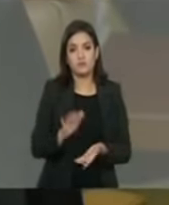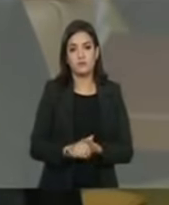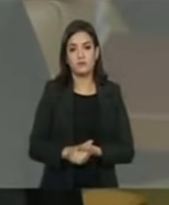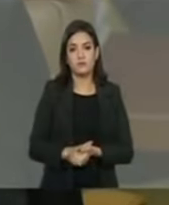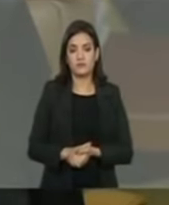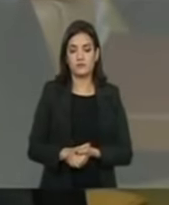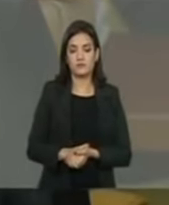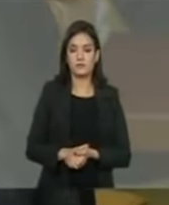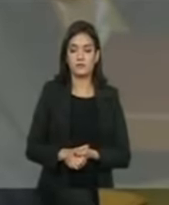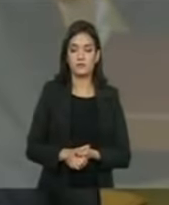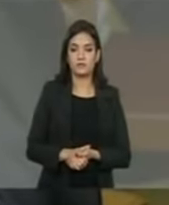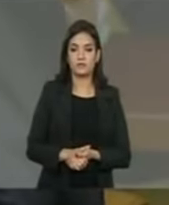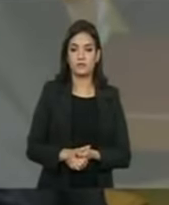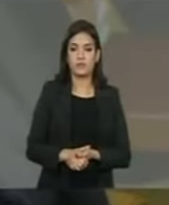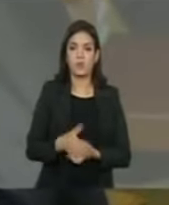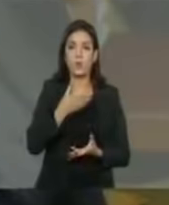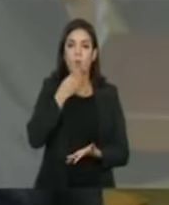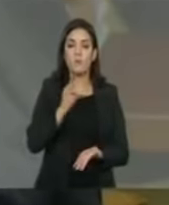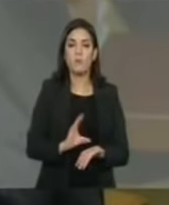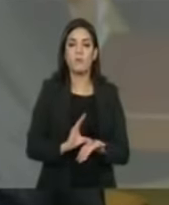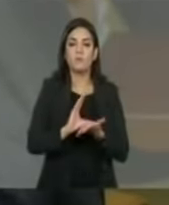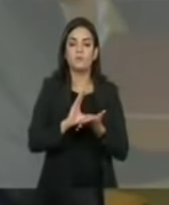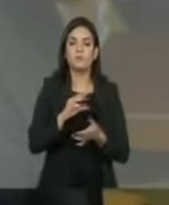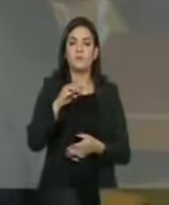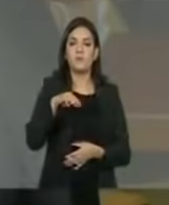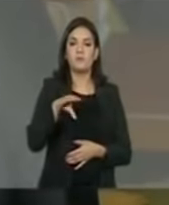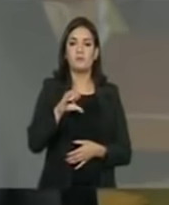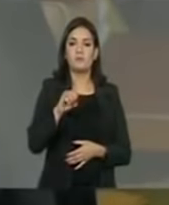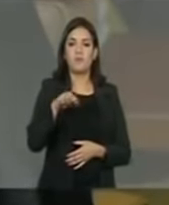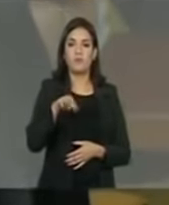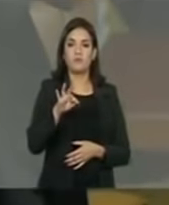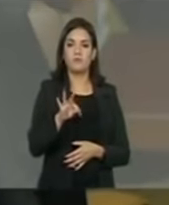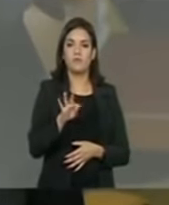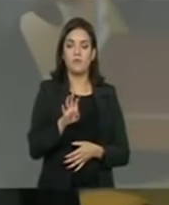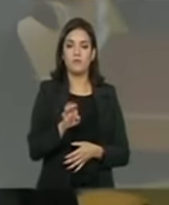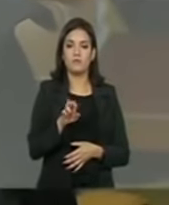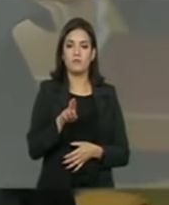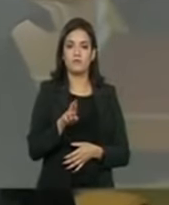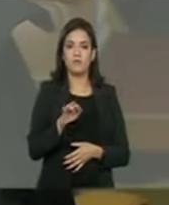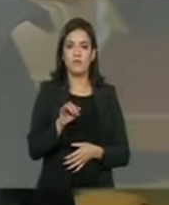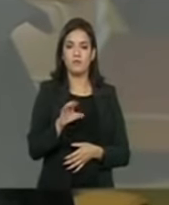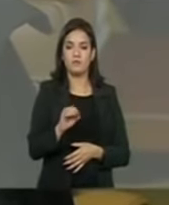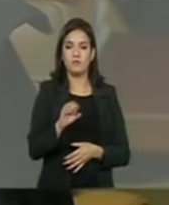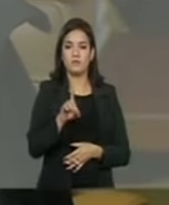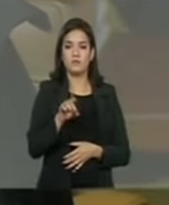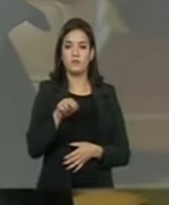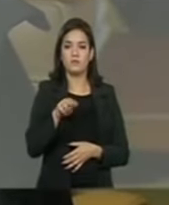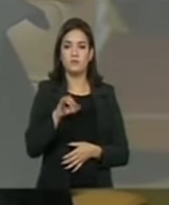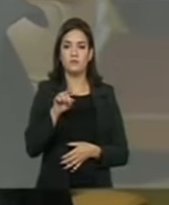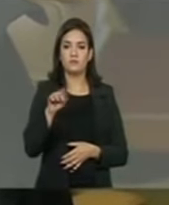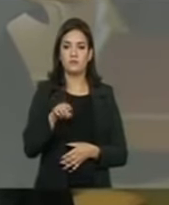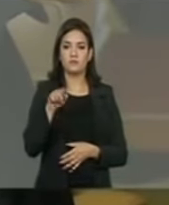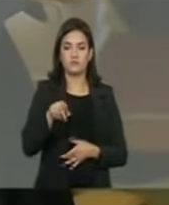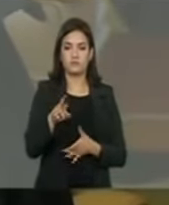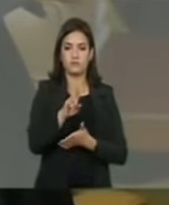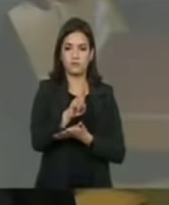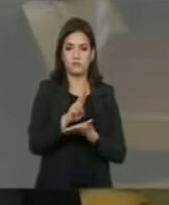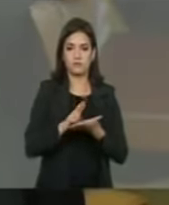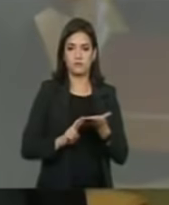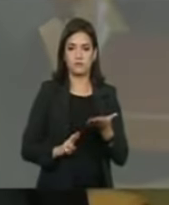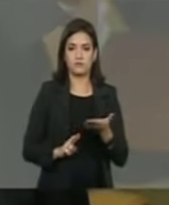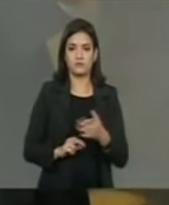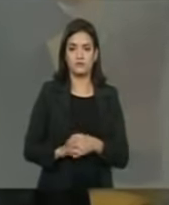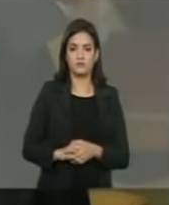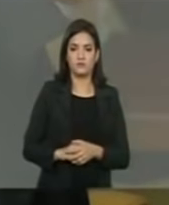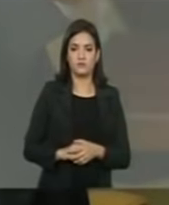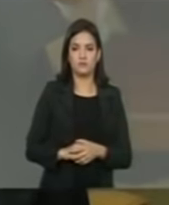conselheiro monteiro diniz que foi o relator desse caso a com